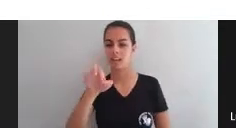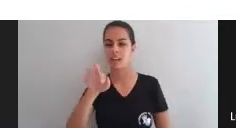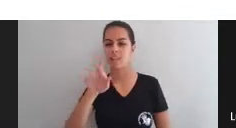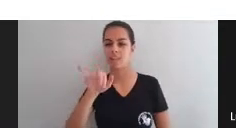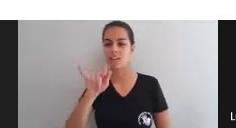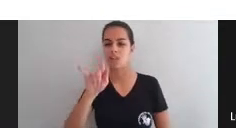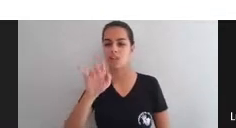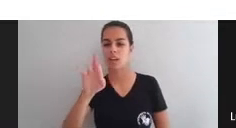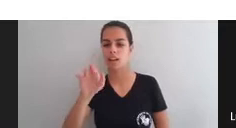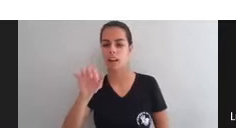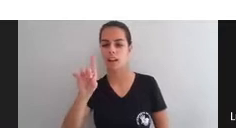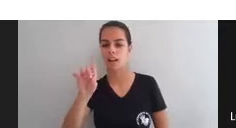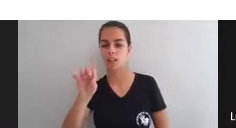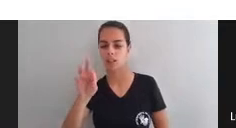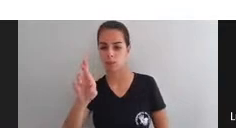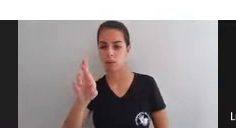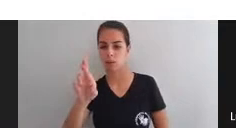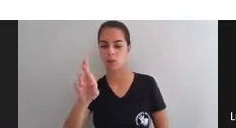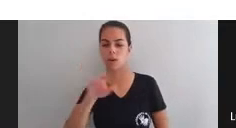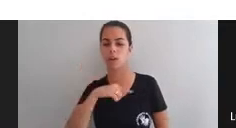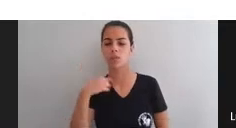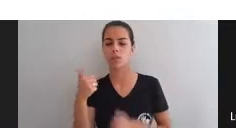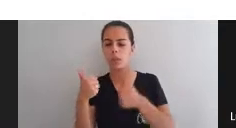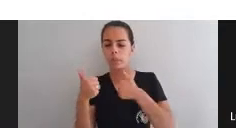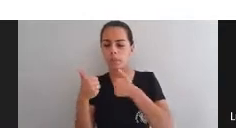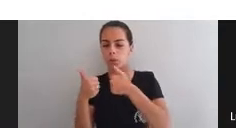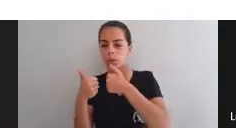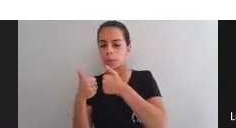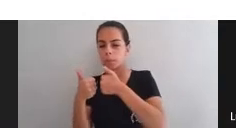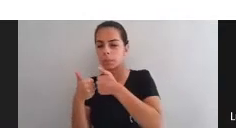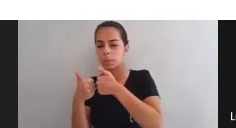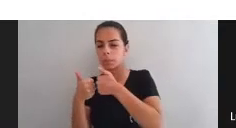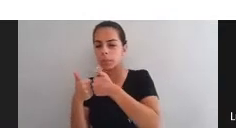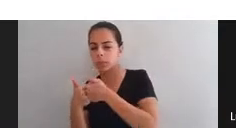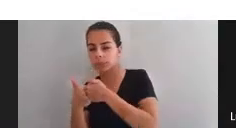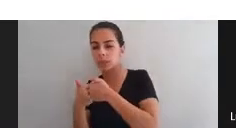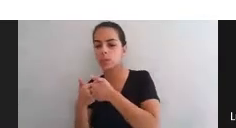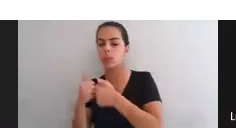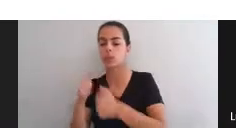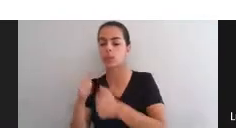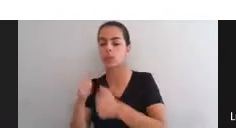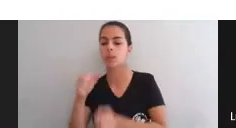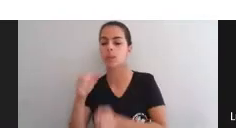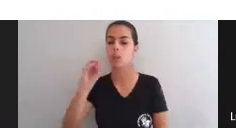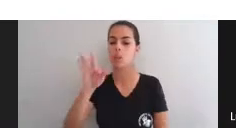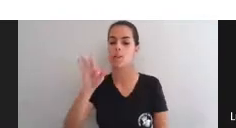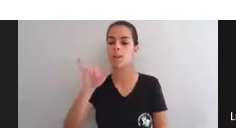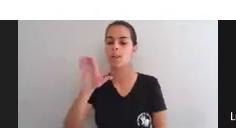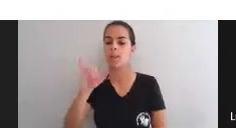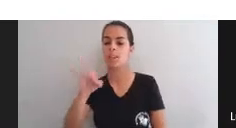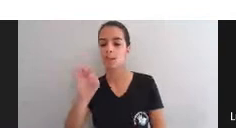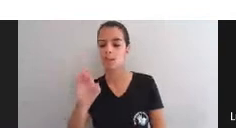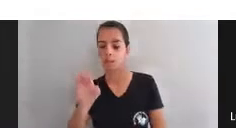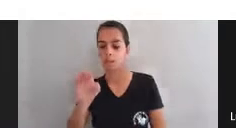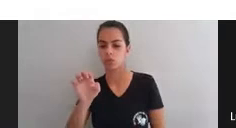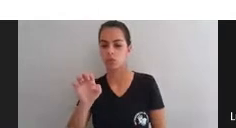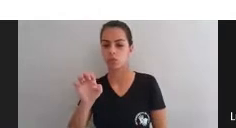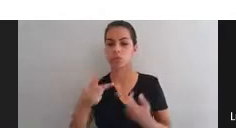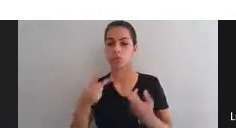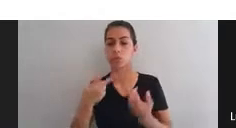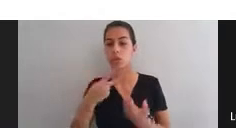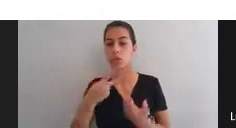bem, a gente está chegando cada vez mais perto de coeficiente de performance igual a